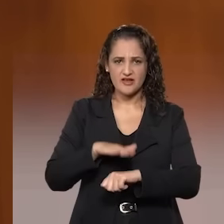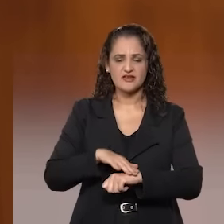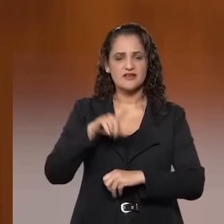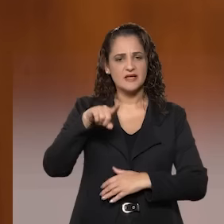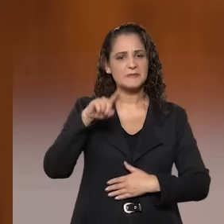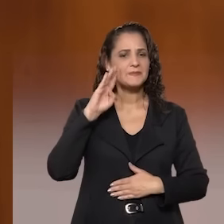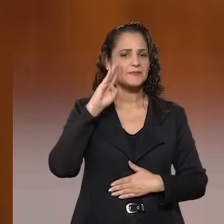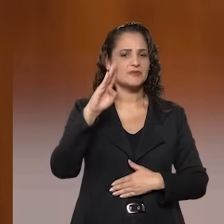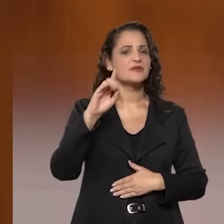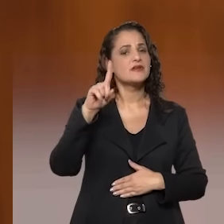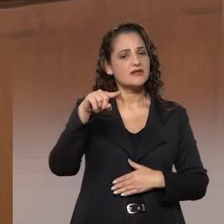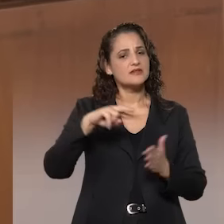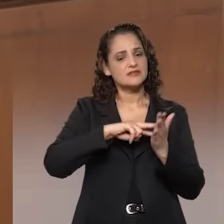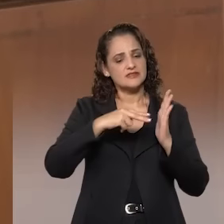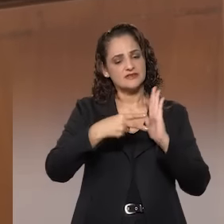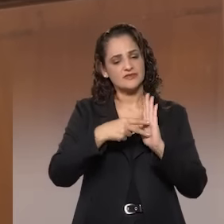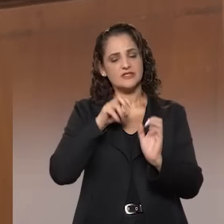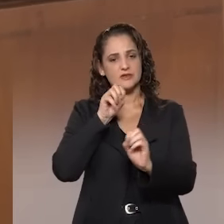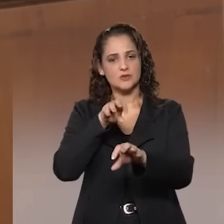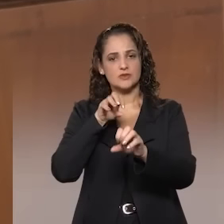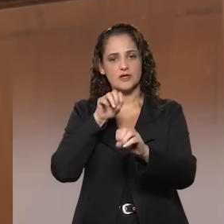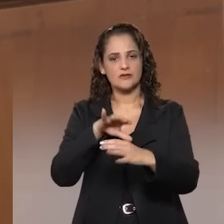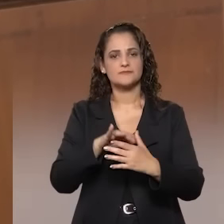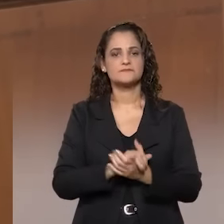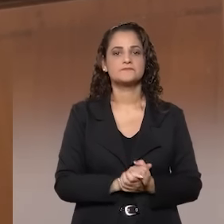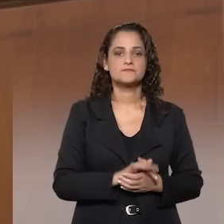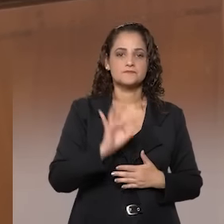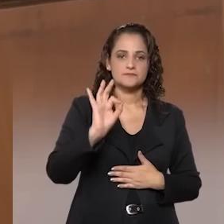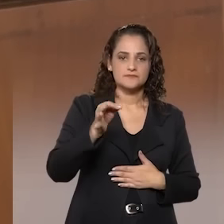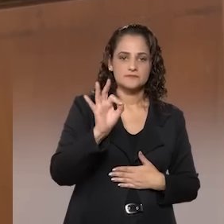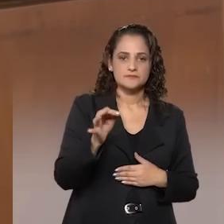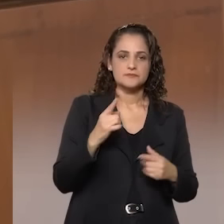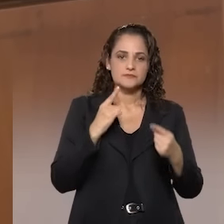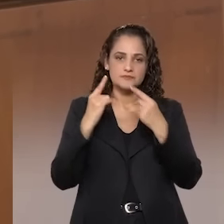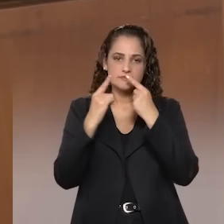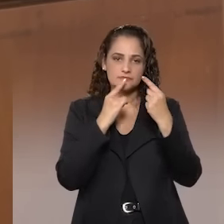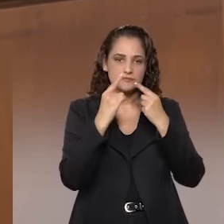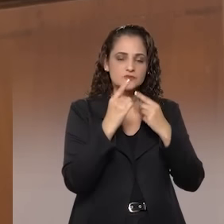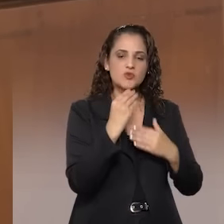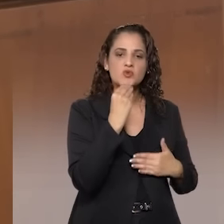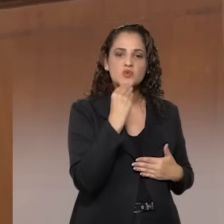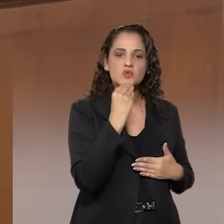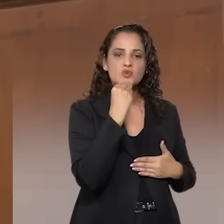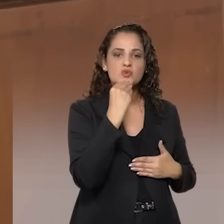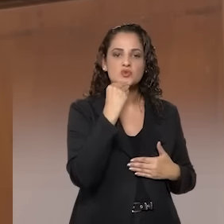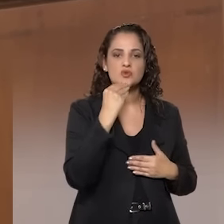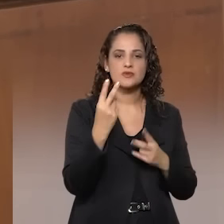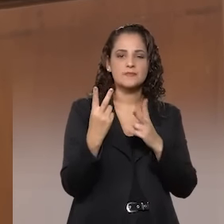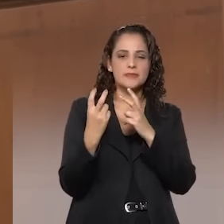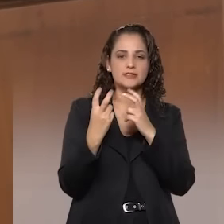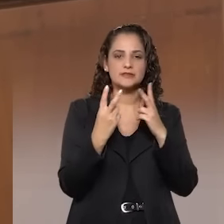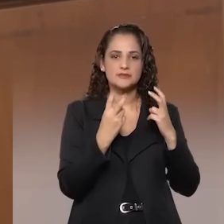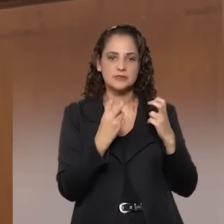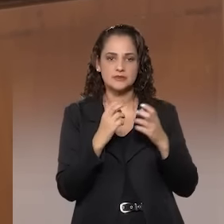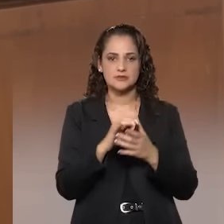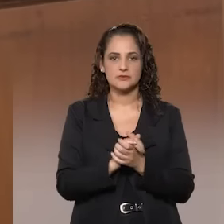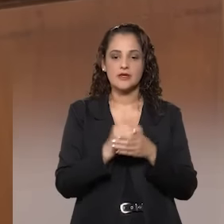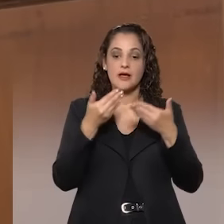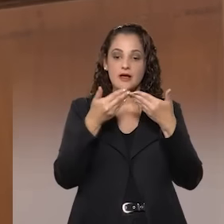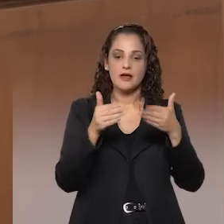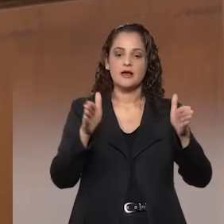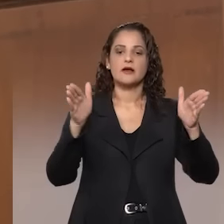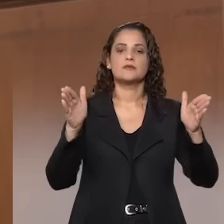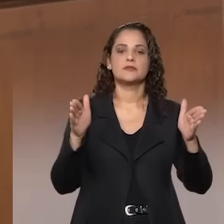fundamental isso é educar é e passa muito pelo diálogo né e pela oportunidade da percepção e